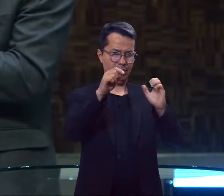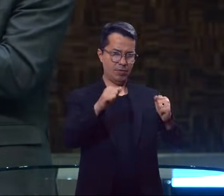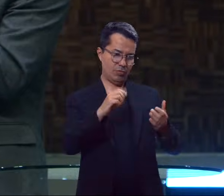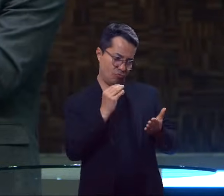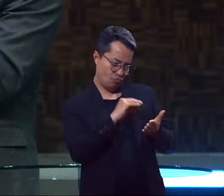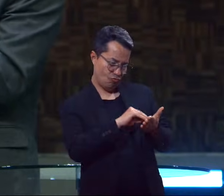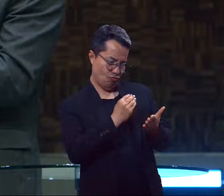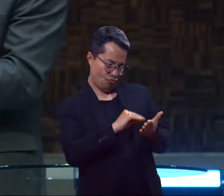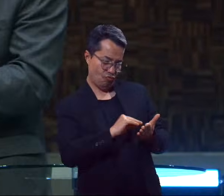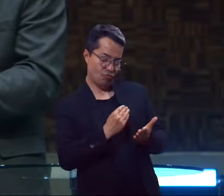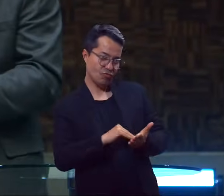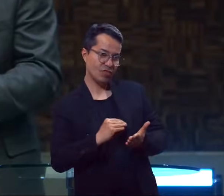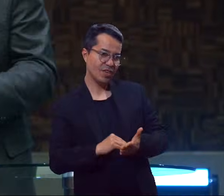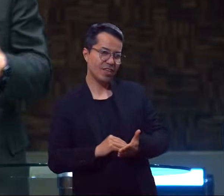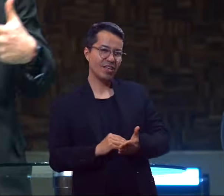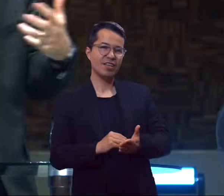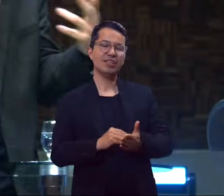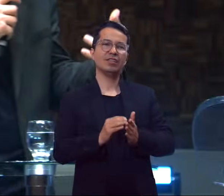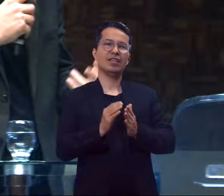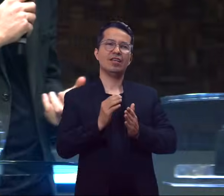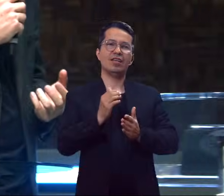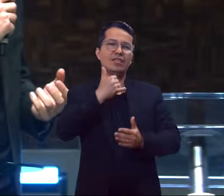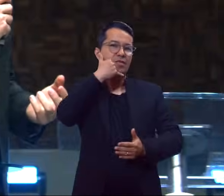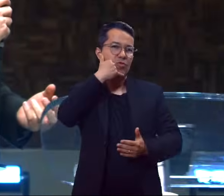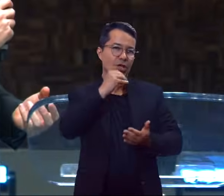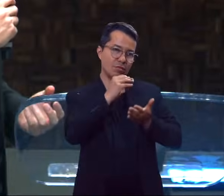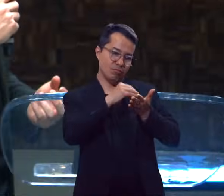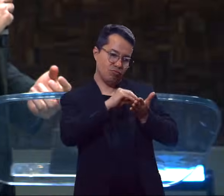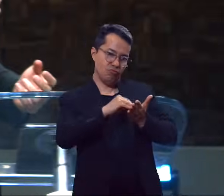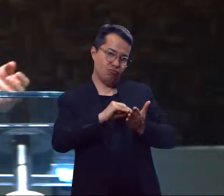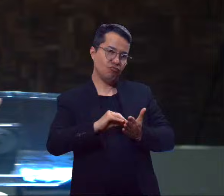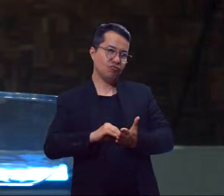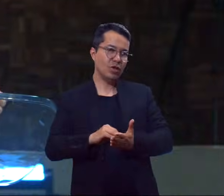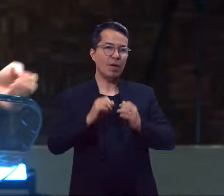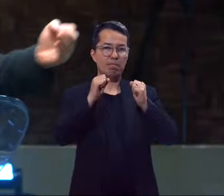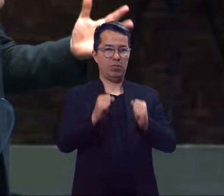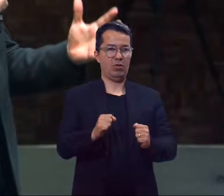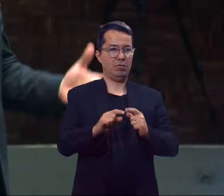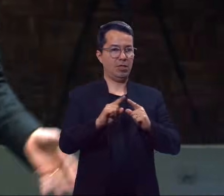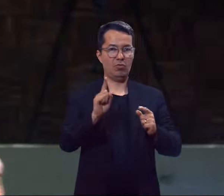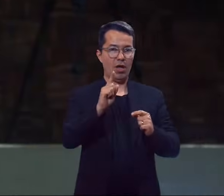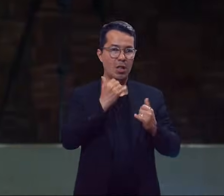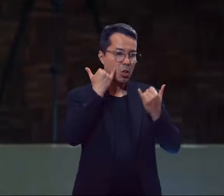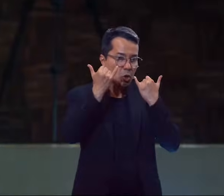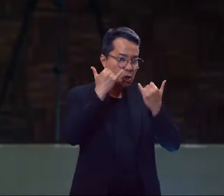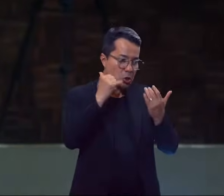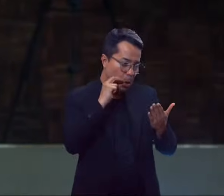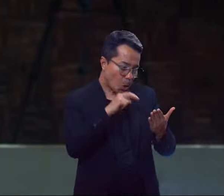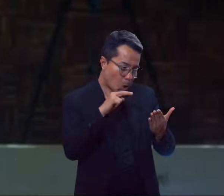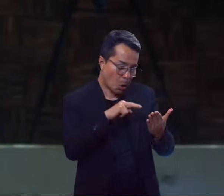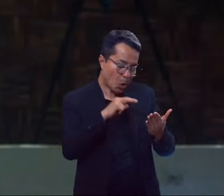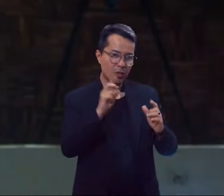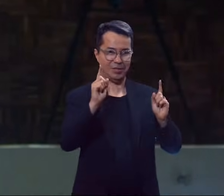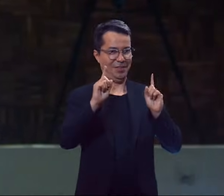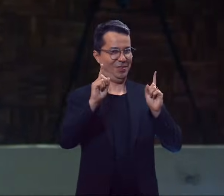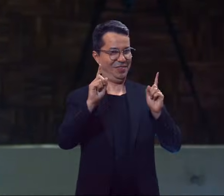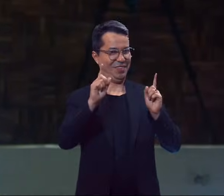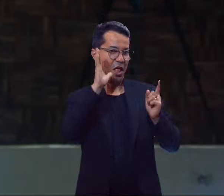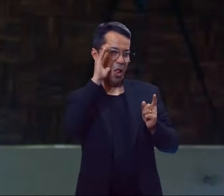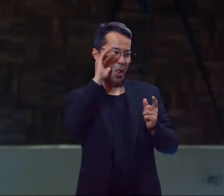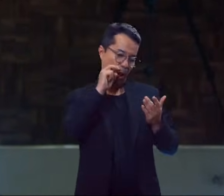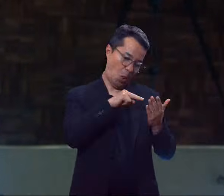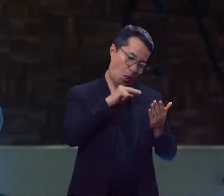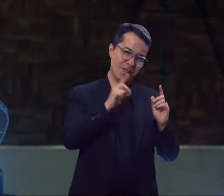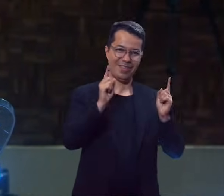bom? Anota no bloco de notas para você gravar aqui a mensagem, tá? Consagração pessoal, esse está em Tito capítulo 1,